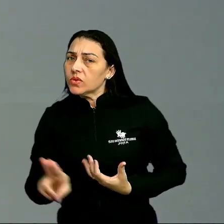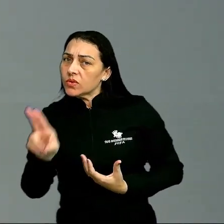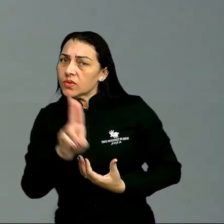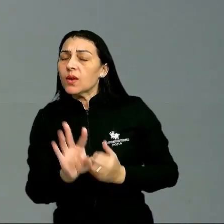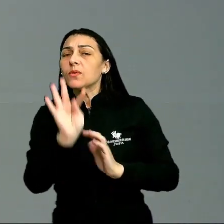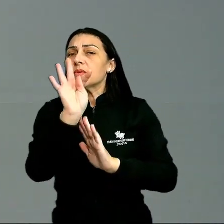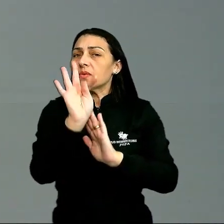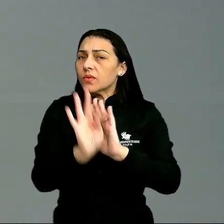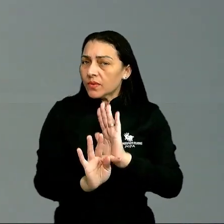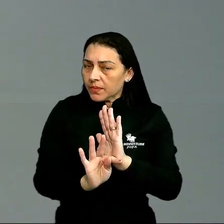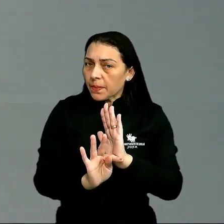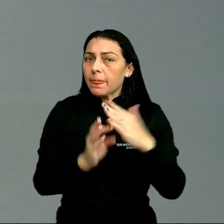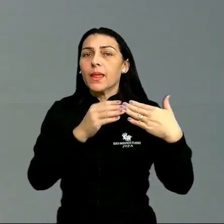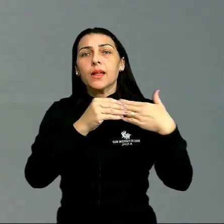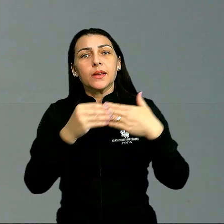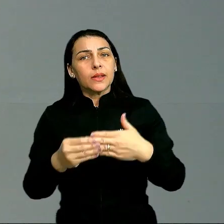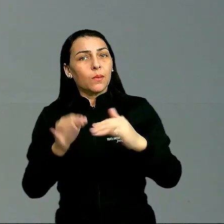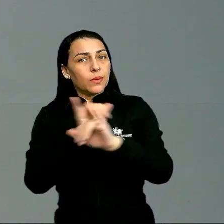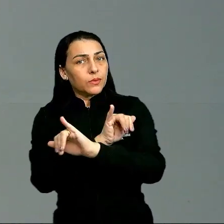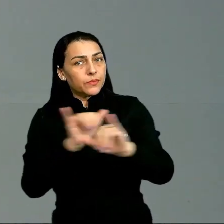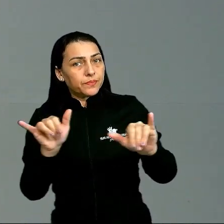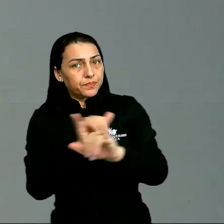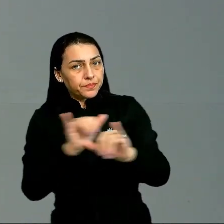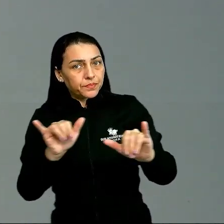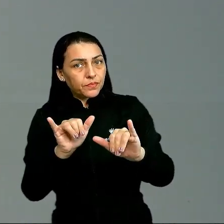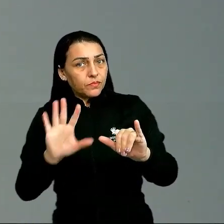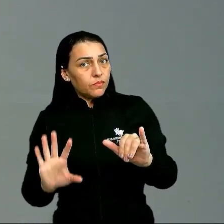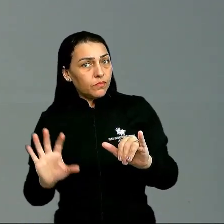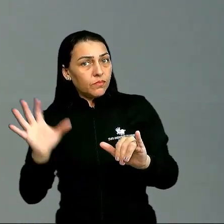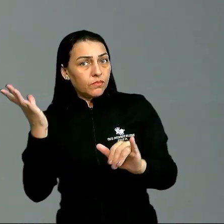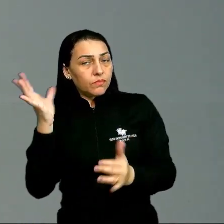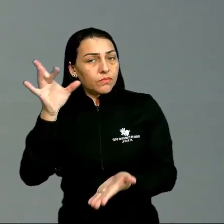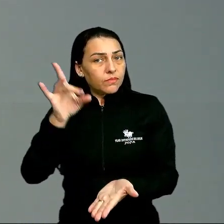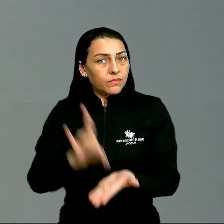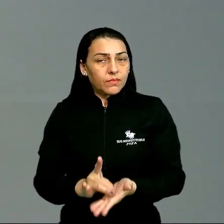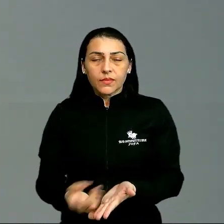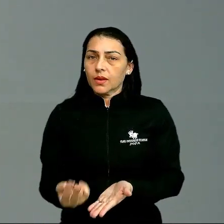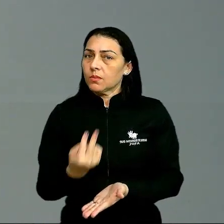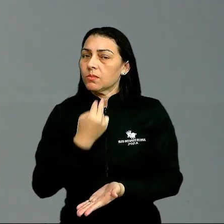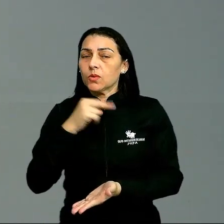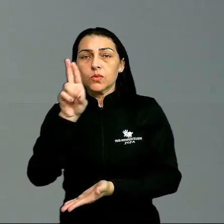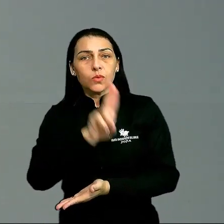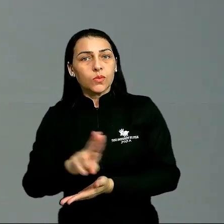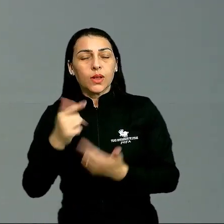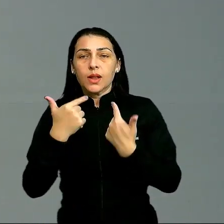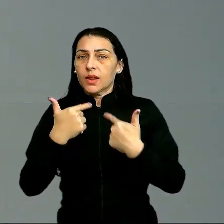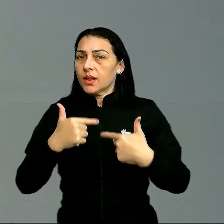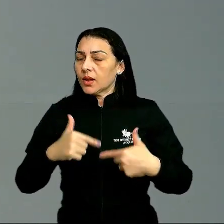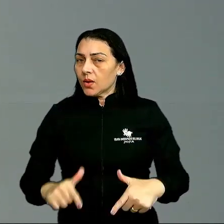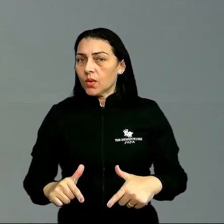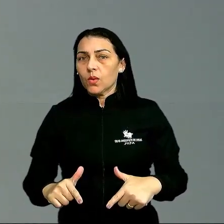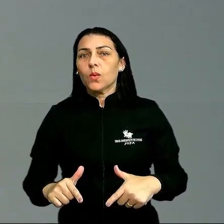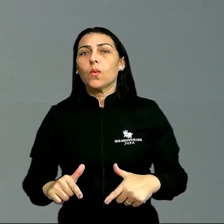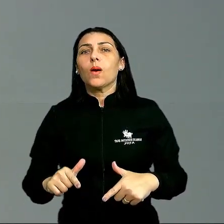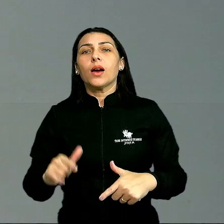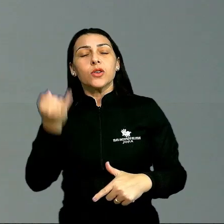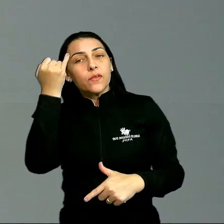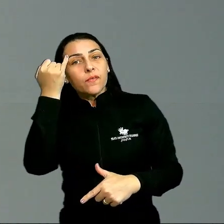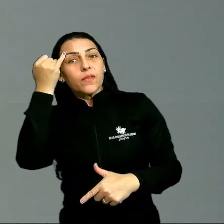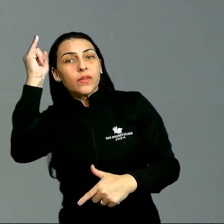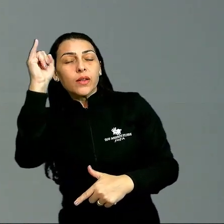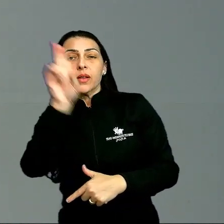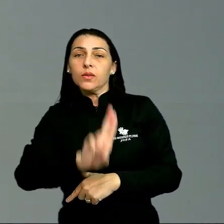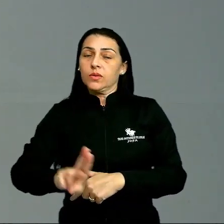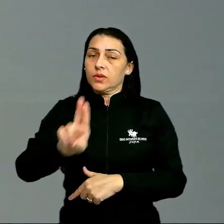um texto, vou trazer uma notícia com fatos reais. Eu não posso utilizar a linguagem figurada, eu não posso utilizar,